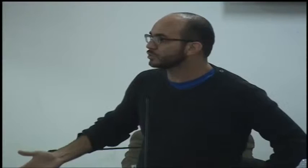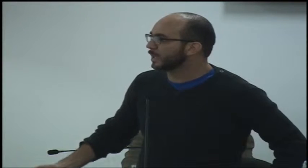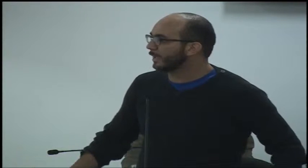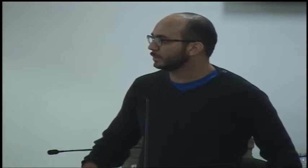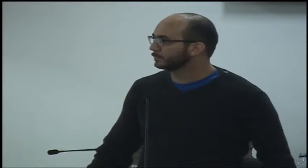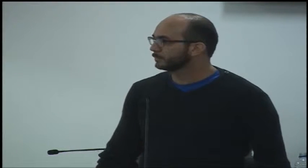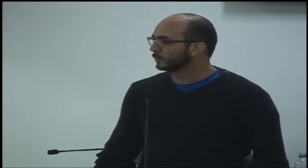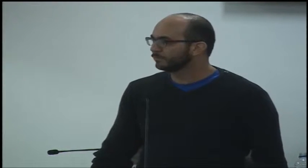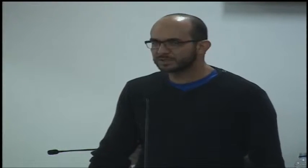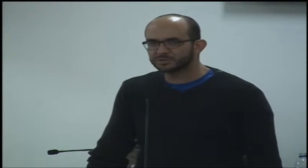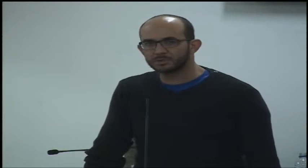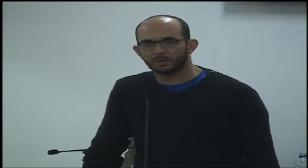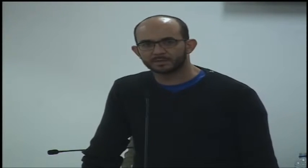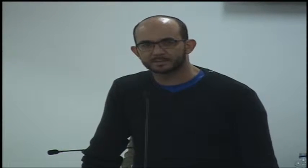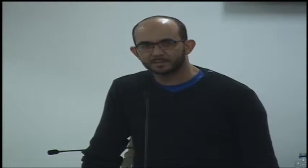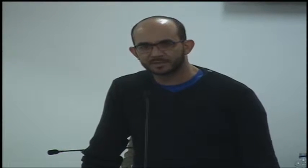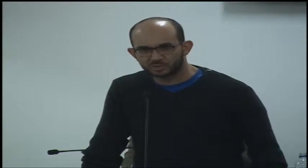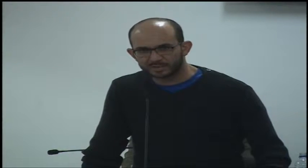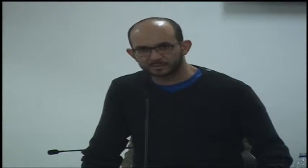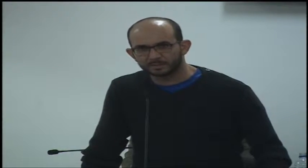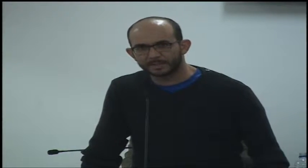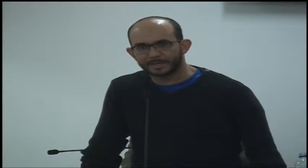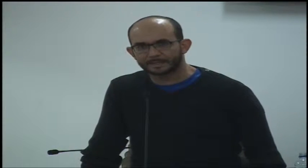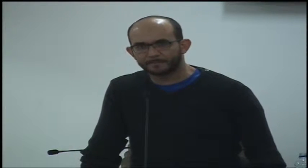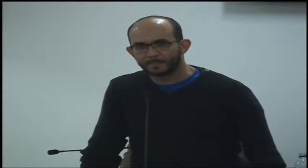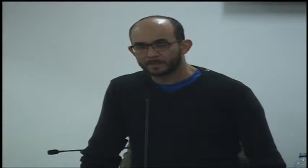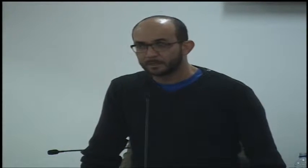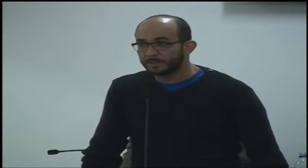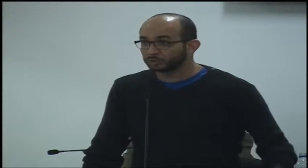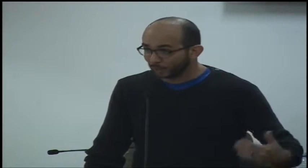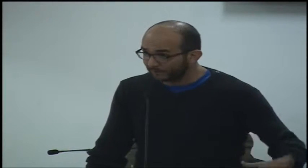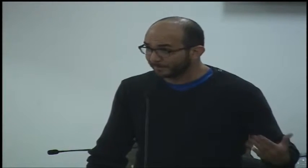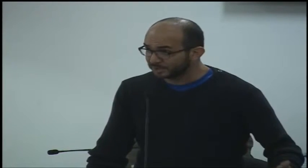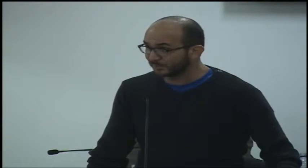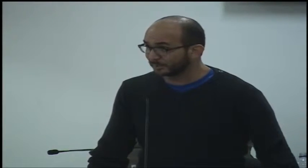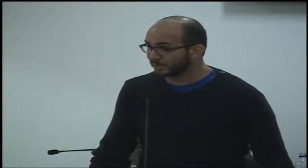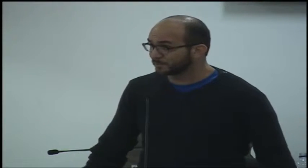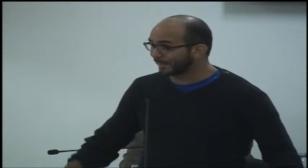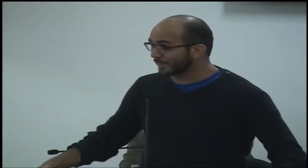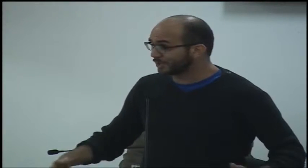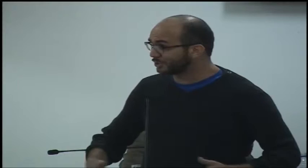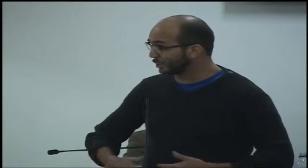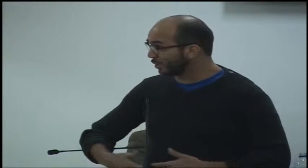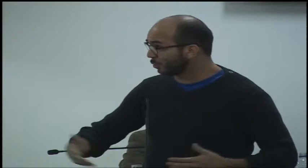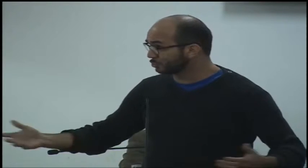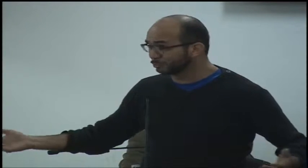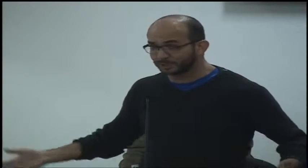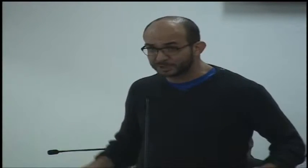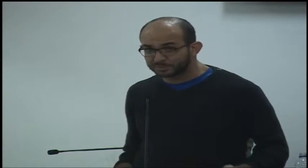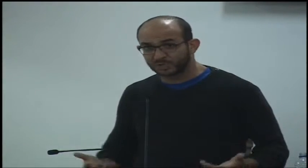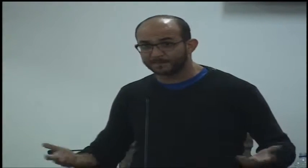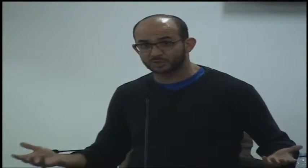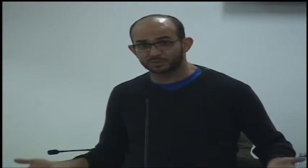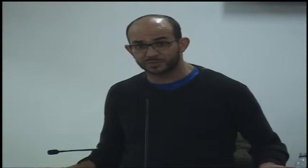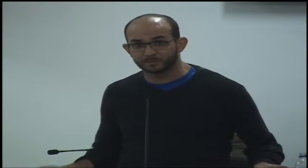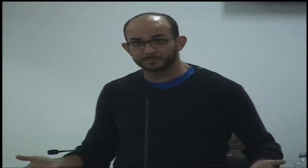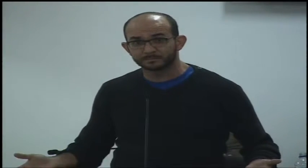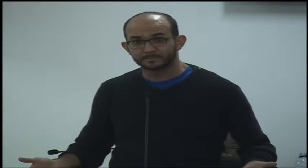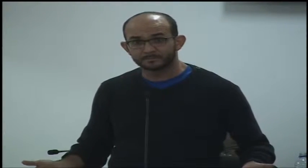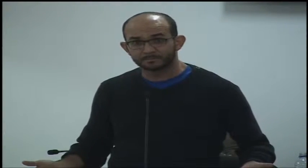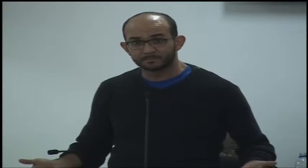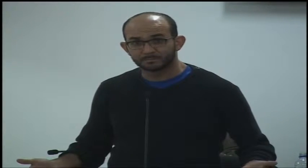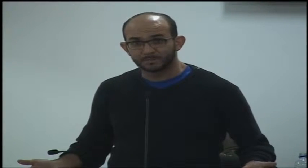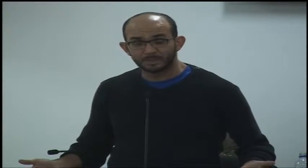não consegue. Vejam, senhores, que situação delicada. E eu estou novamente falando isso para que a gente, em conjunto, tente buscar uma